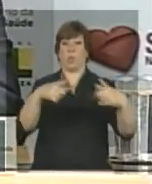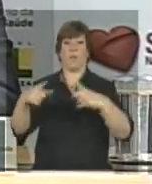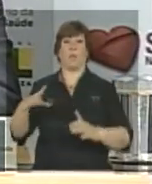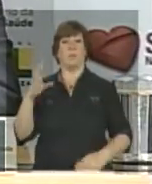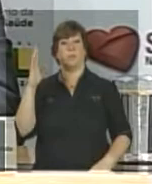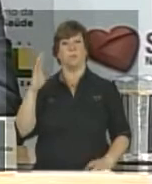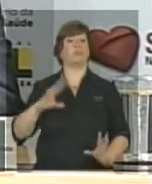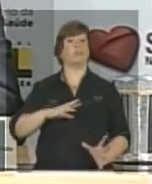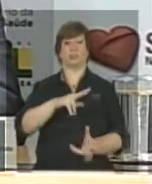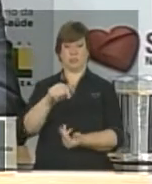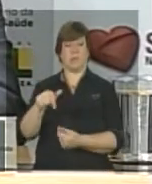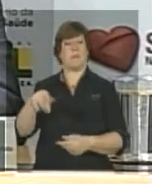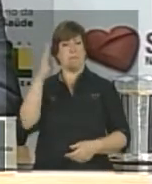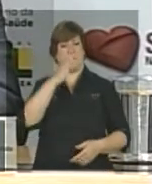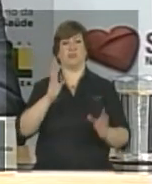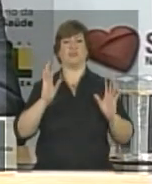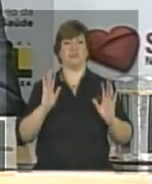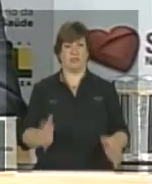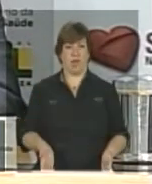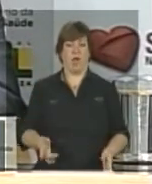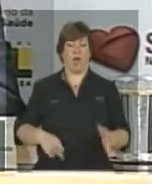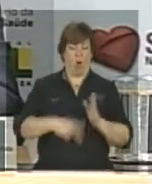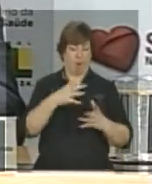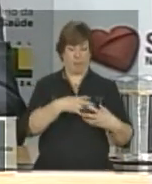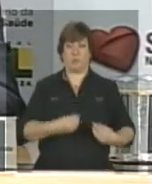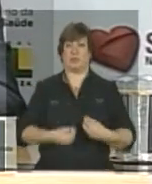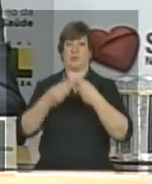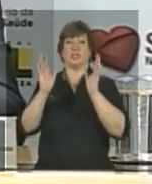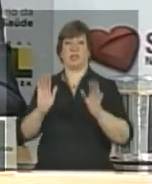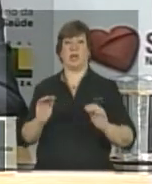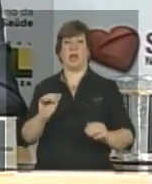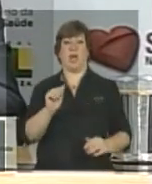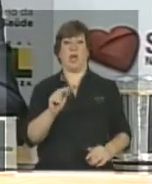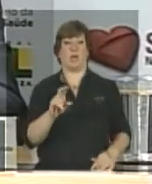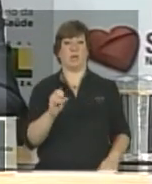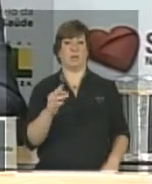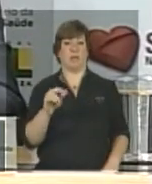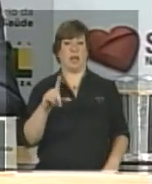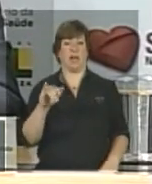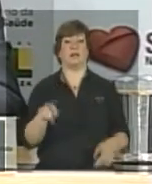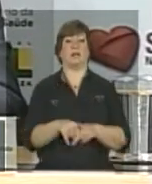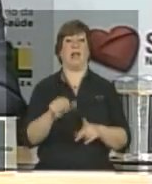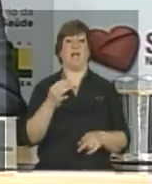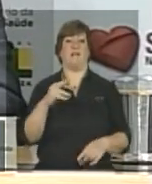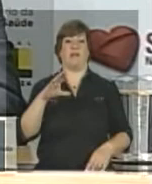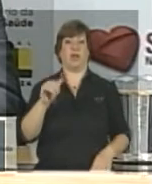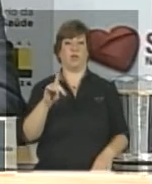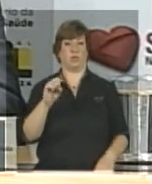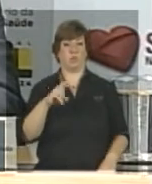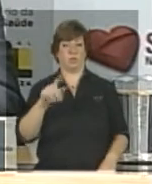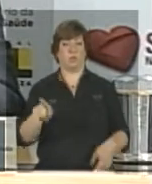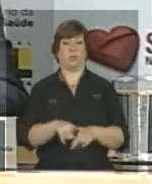o Brasil tem essa característica, já enviou material para desde a Austrália, África do Sul, Europa, Estados Unidos, então nós